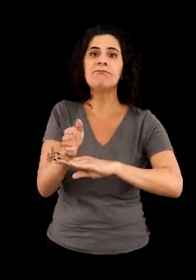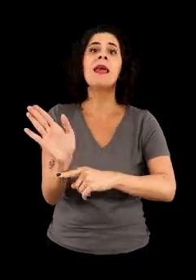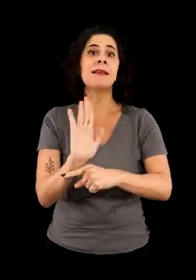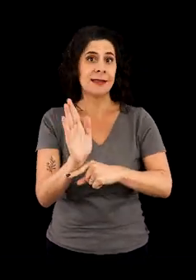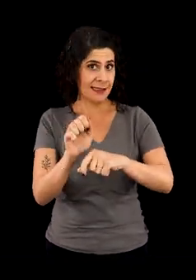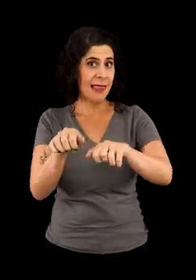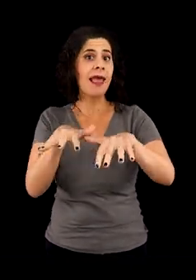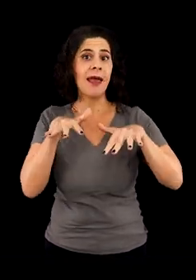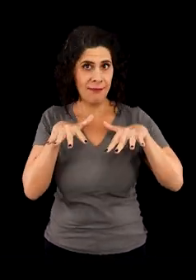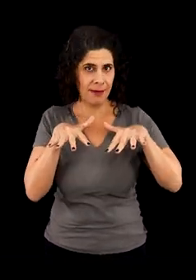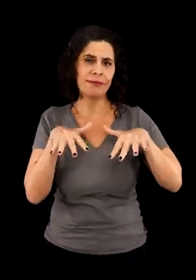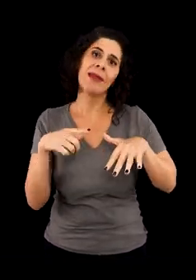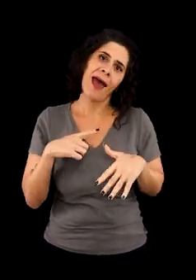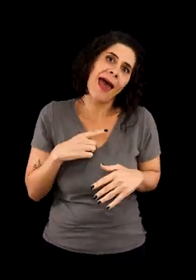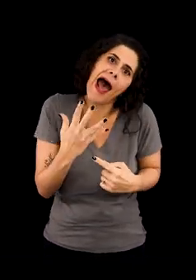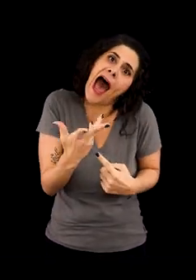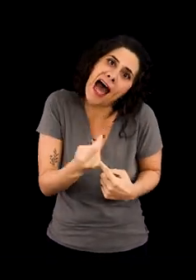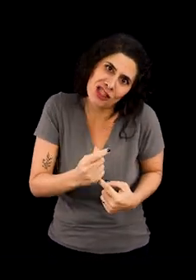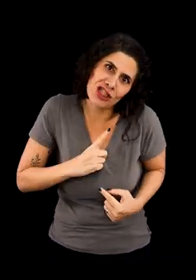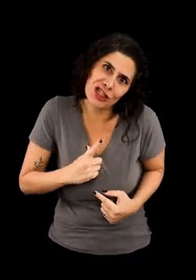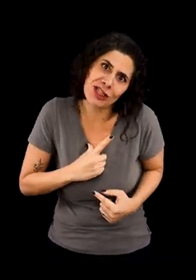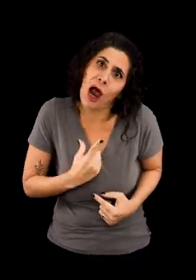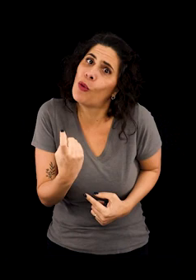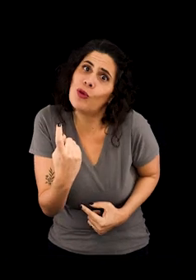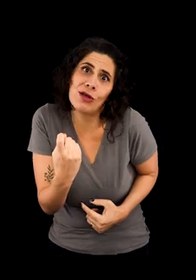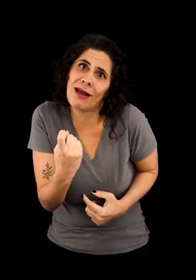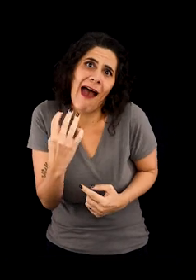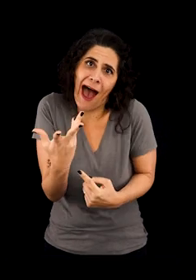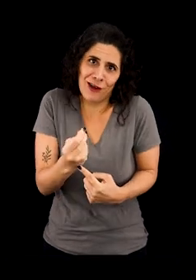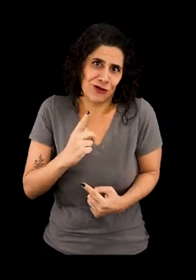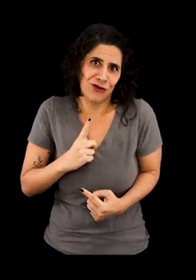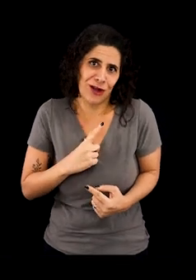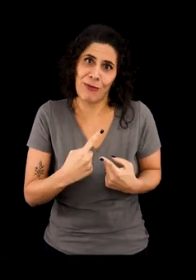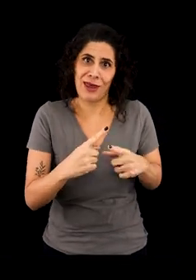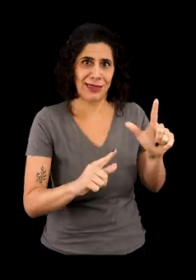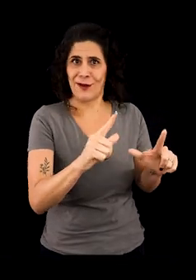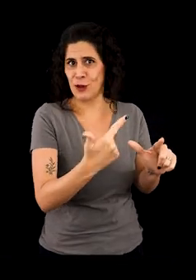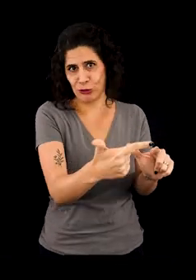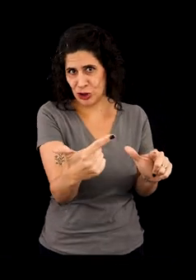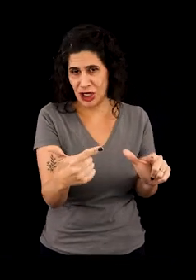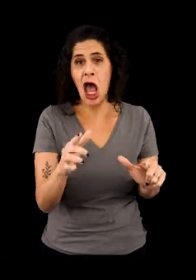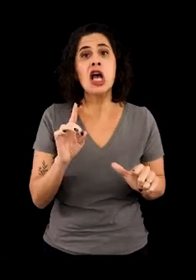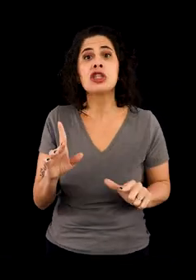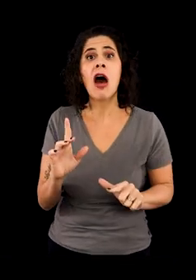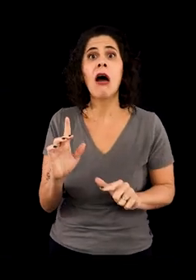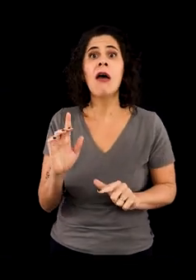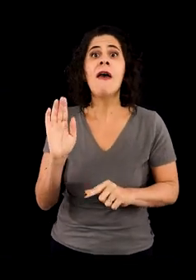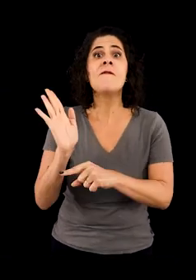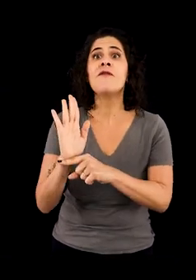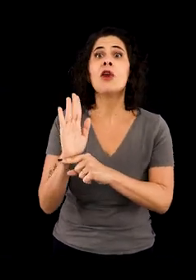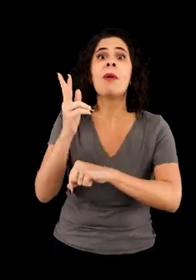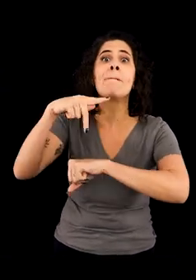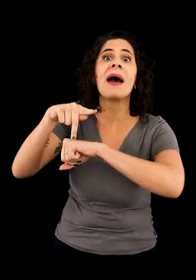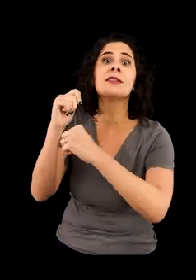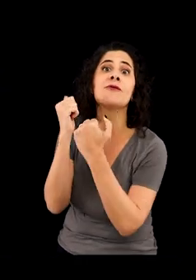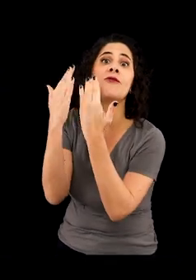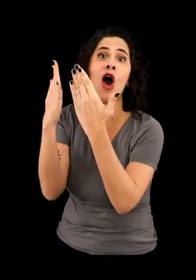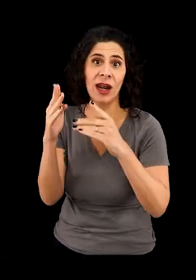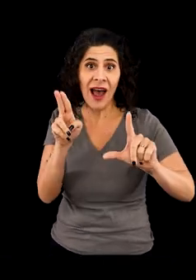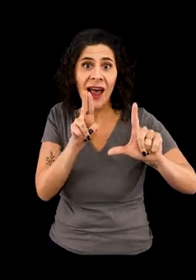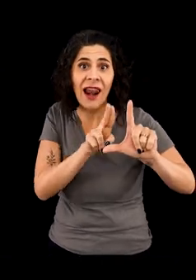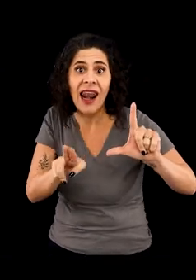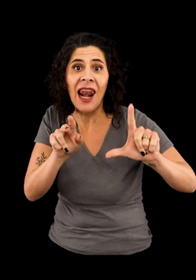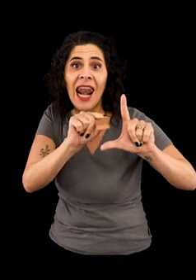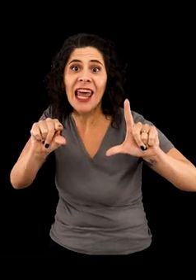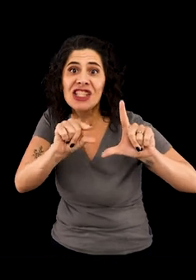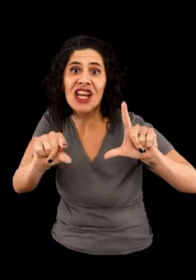cinema era uma arte, era a única arte que tínhamos, não tínhamos ainda televisão. E o cinema era só estrangeiro e só